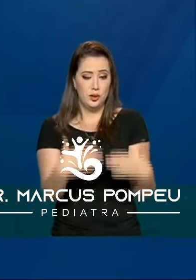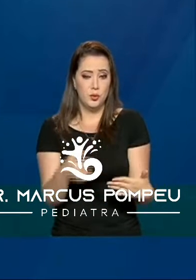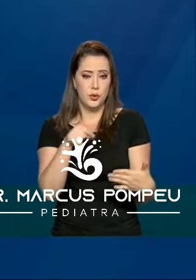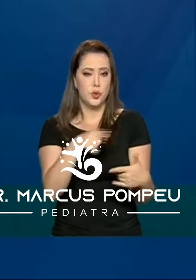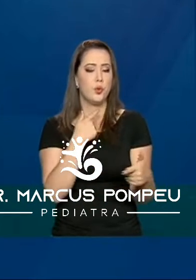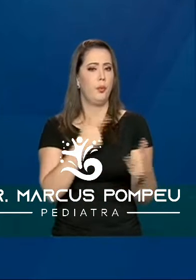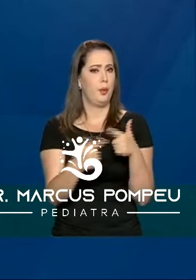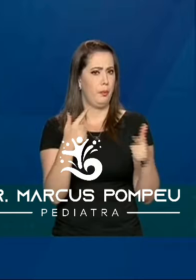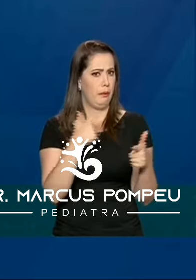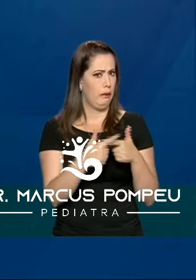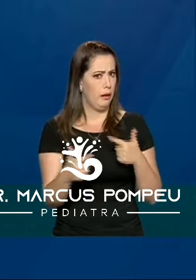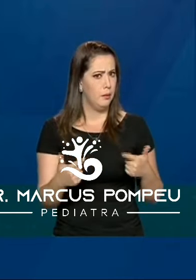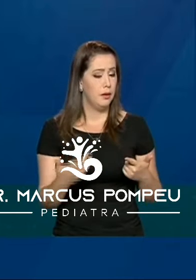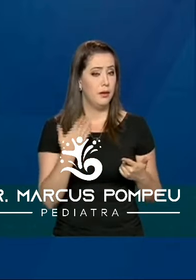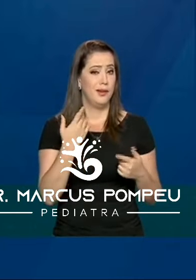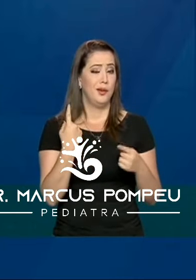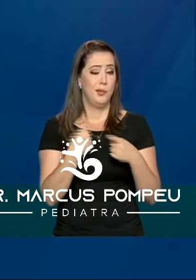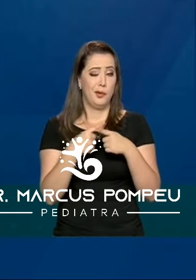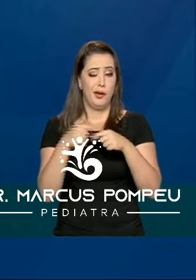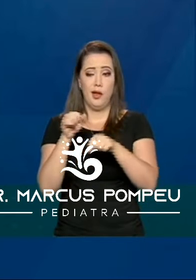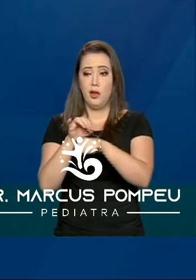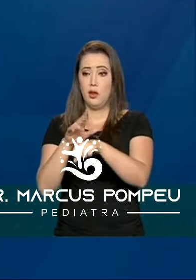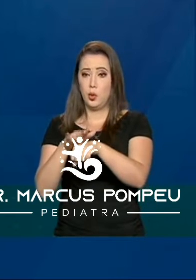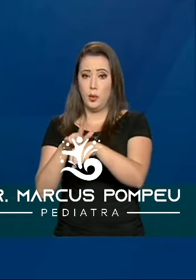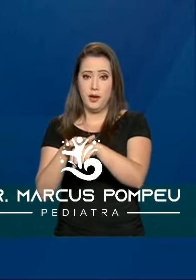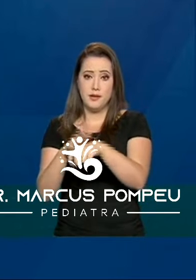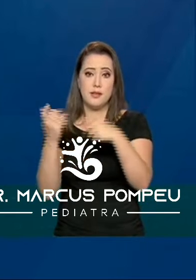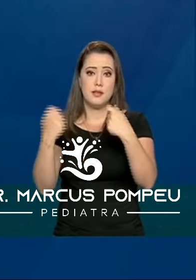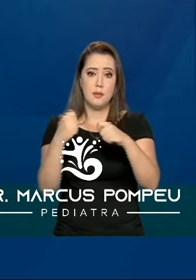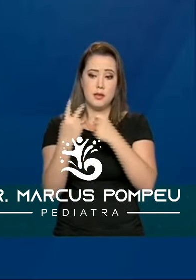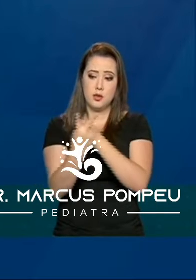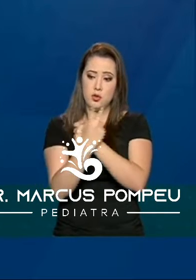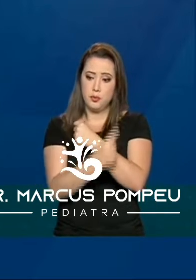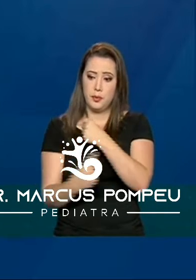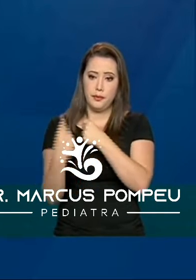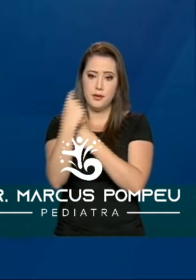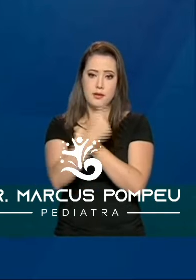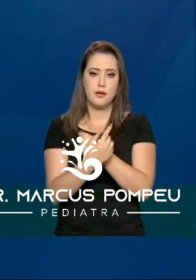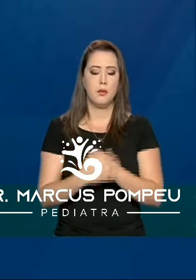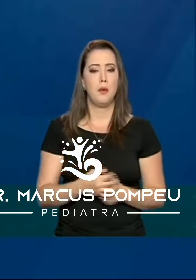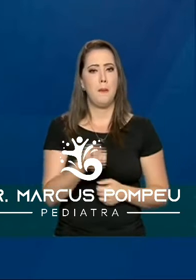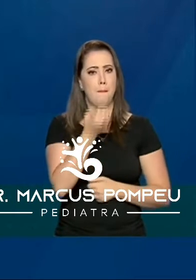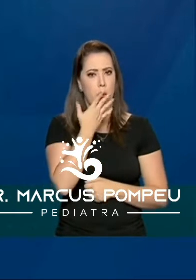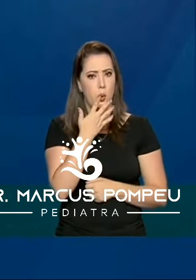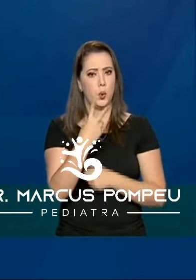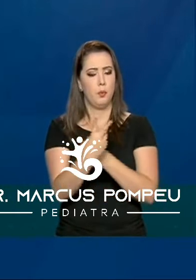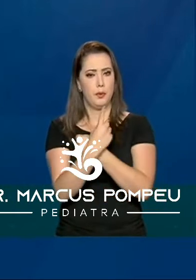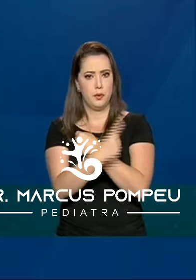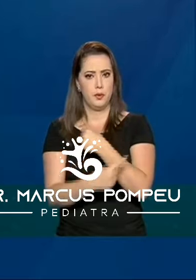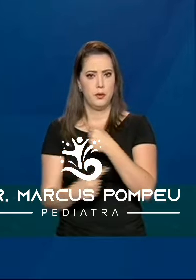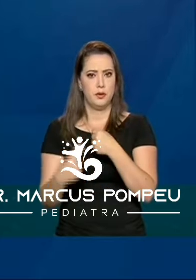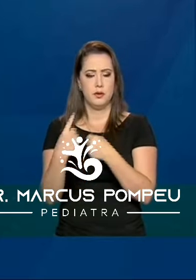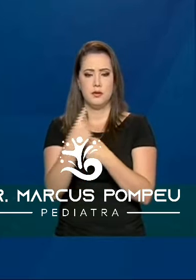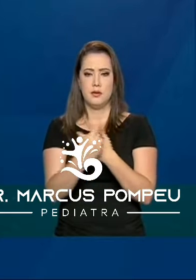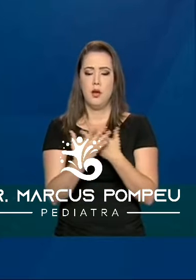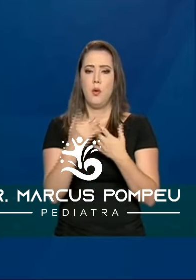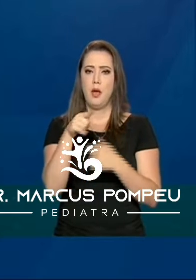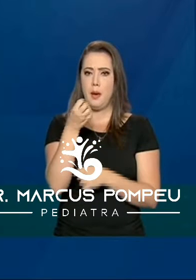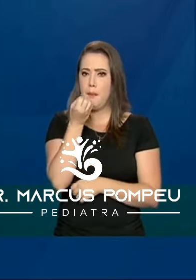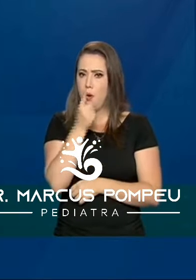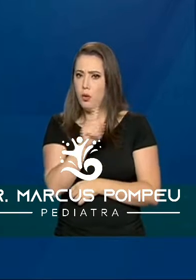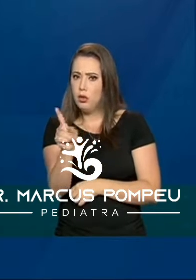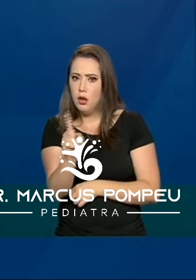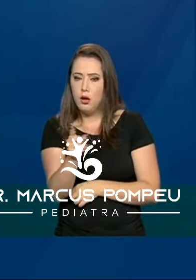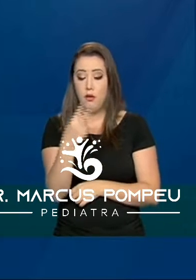problema muito sério, que são as doenças dependentes de anticorpo. Ter anticorpo é muito bom? Os pediatras podem responder aqui, claro que não. É só olhar para a